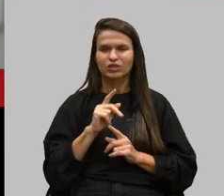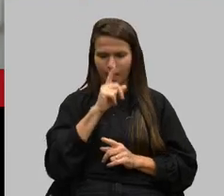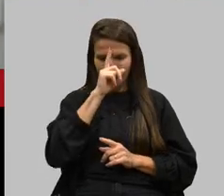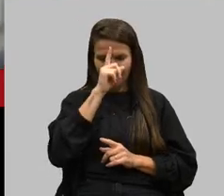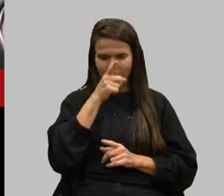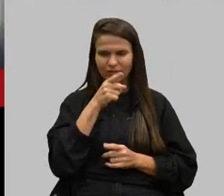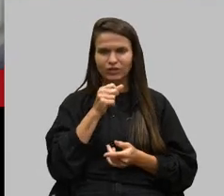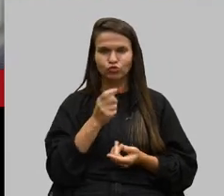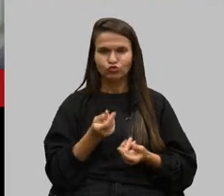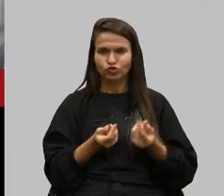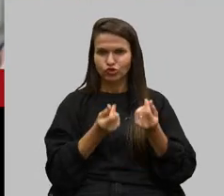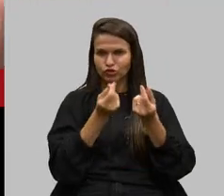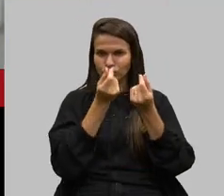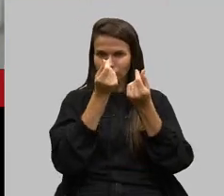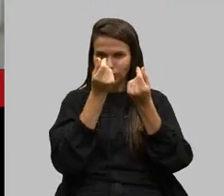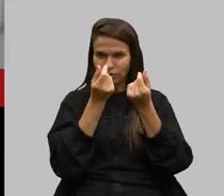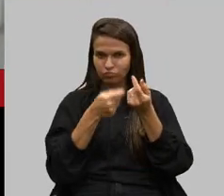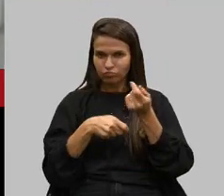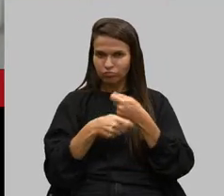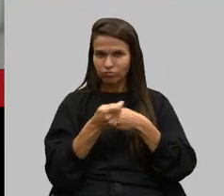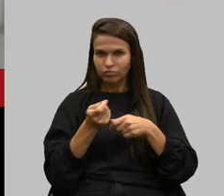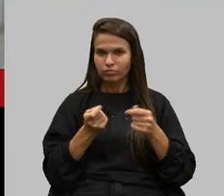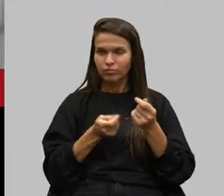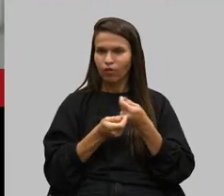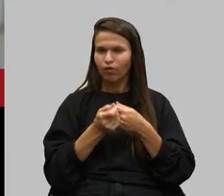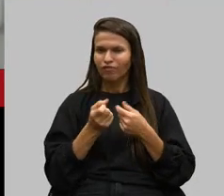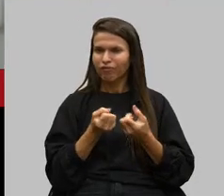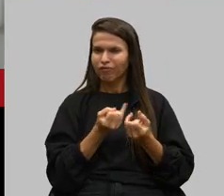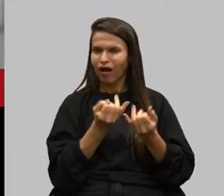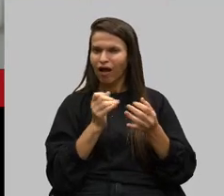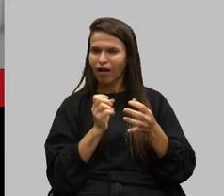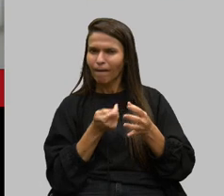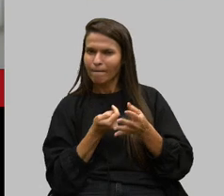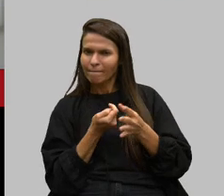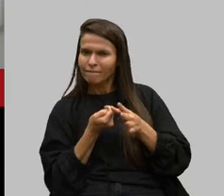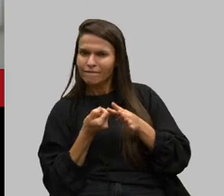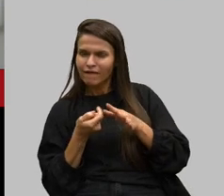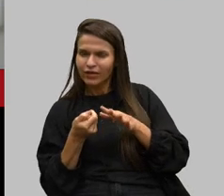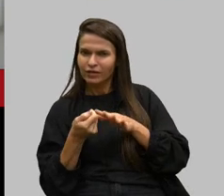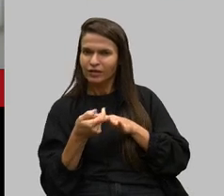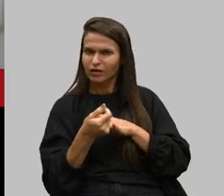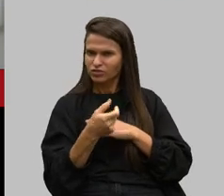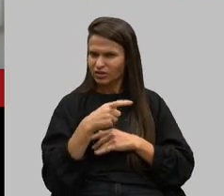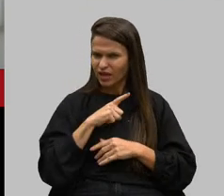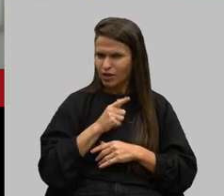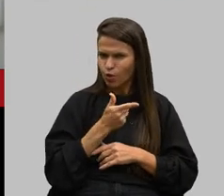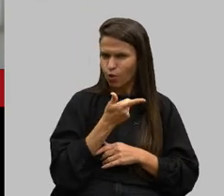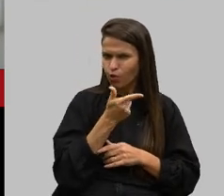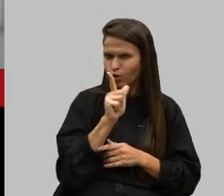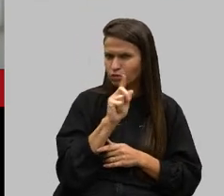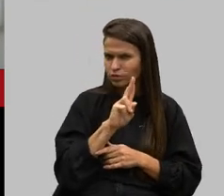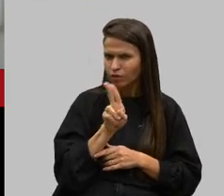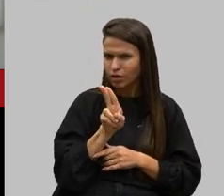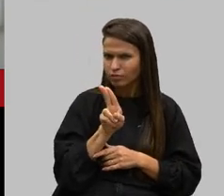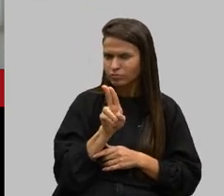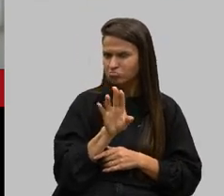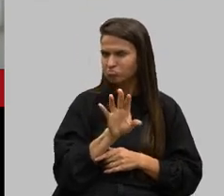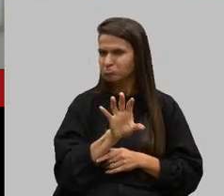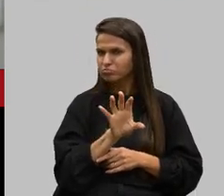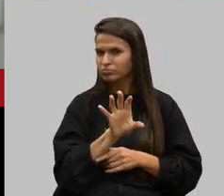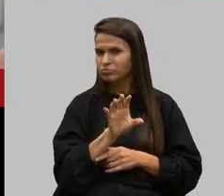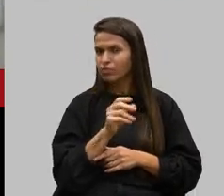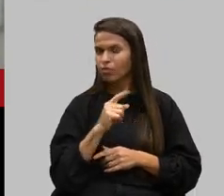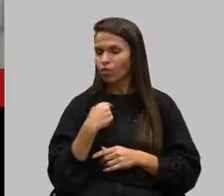dinheiro gente quanta fake New tem outro nome isso aí a gente lá no